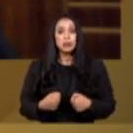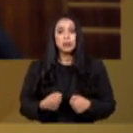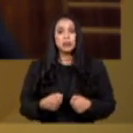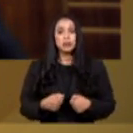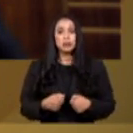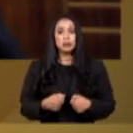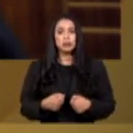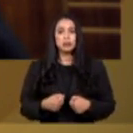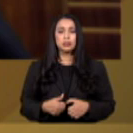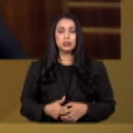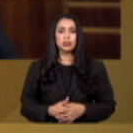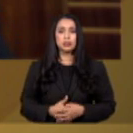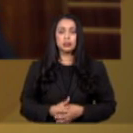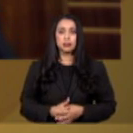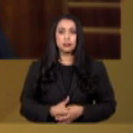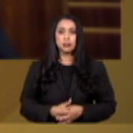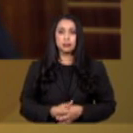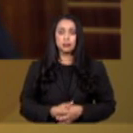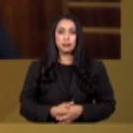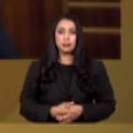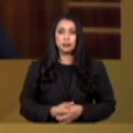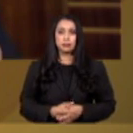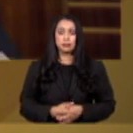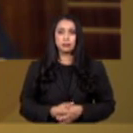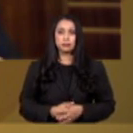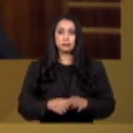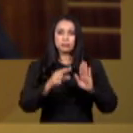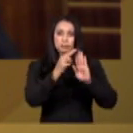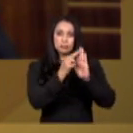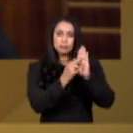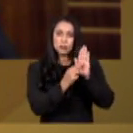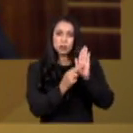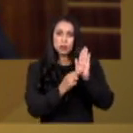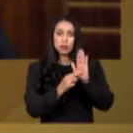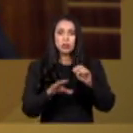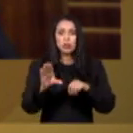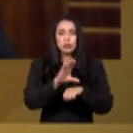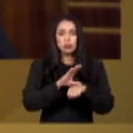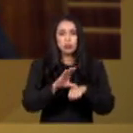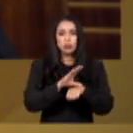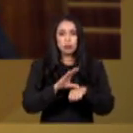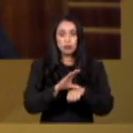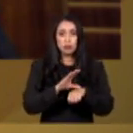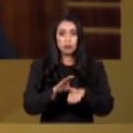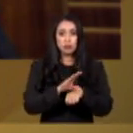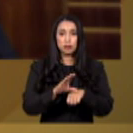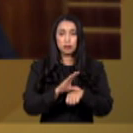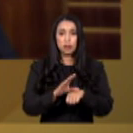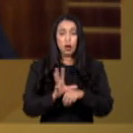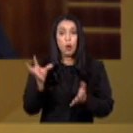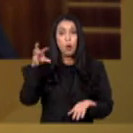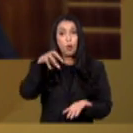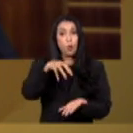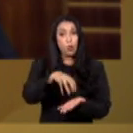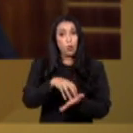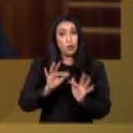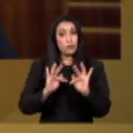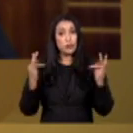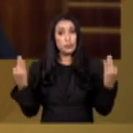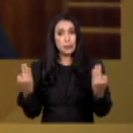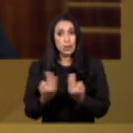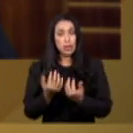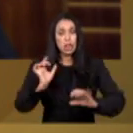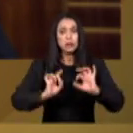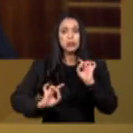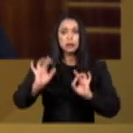a combinar com as normas da constituição federal e preserva o grupo familiar em